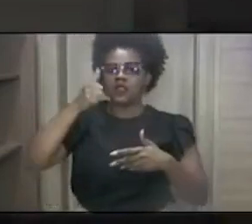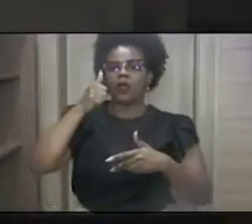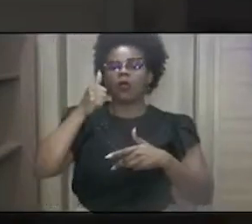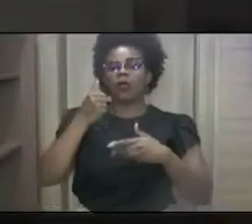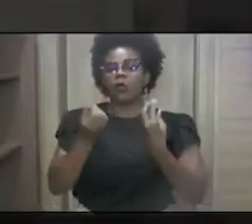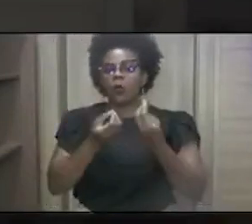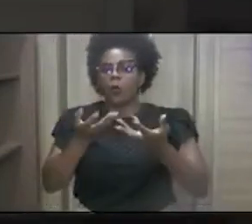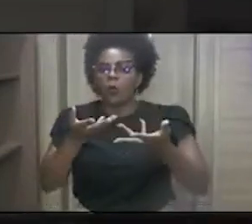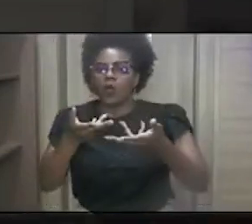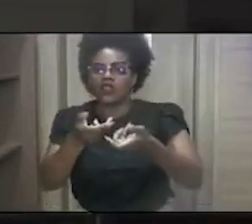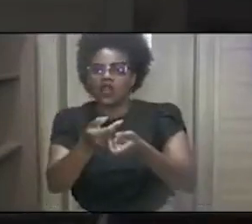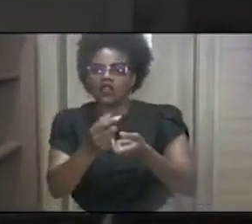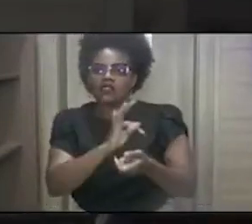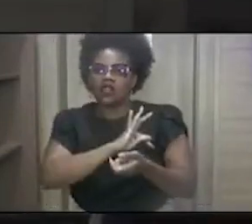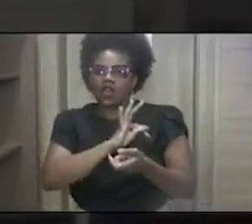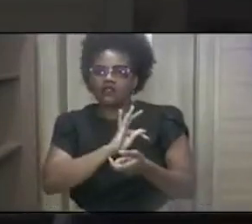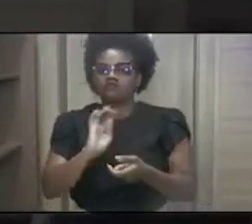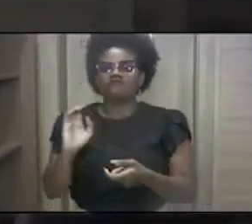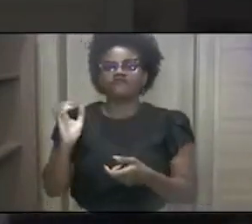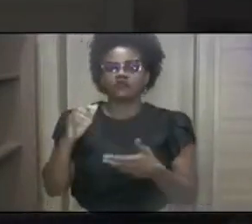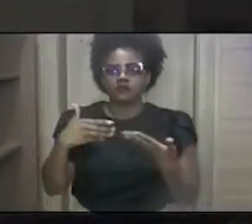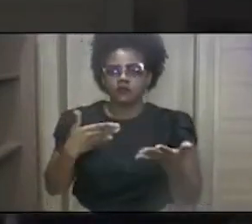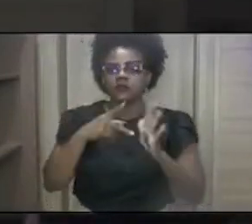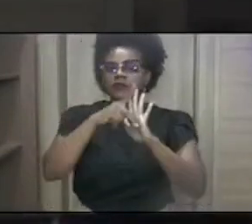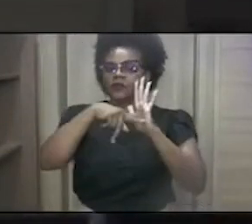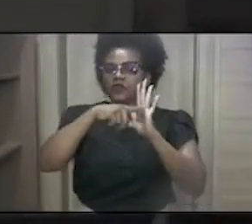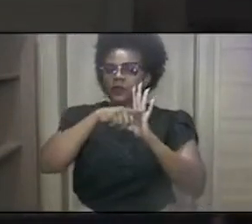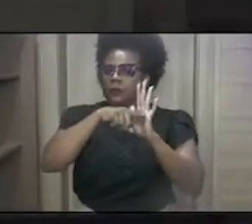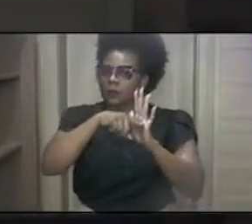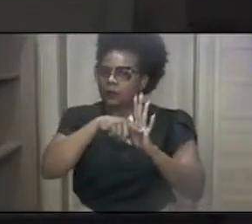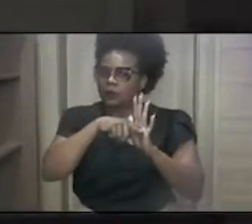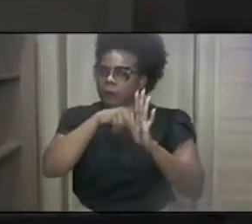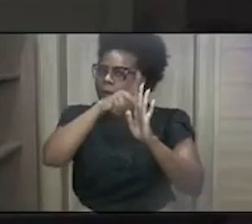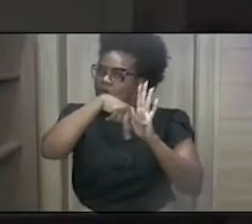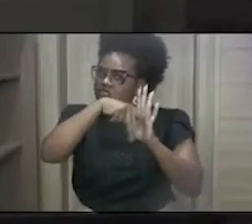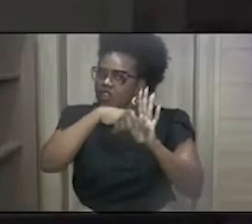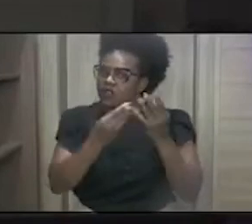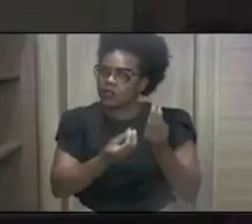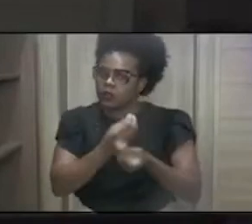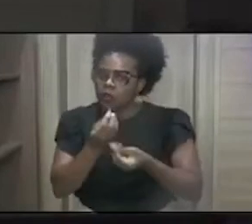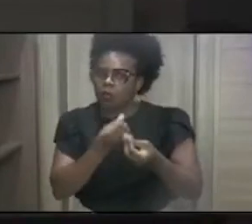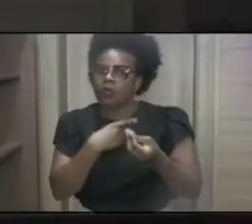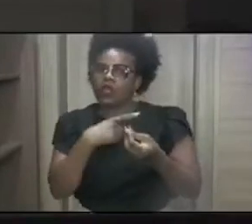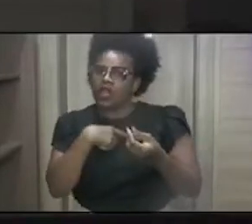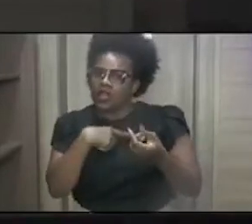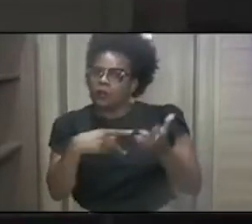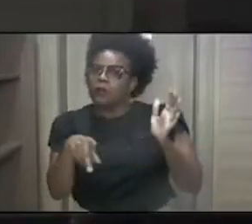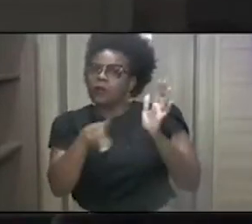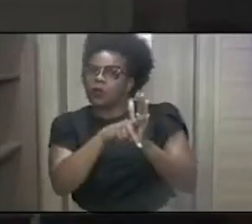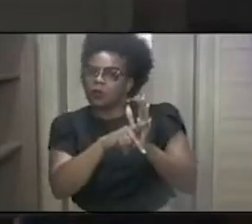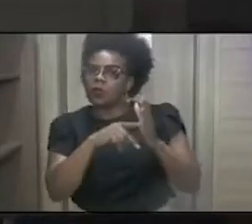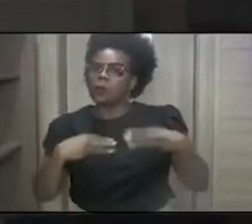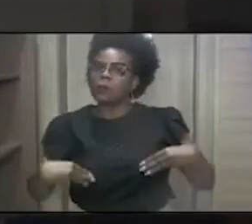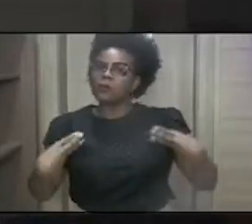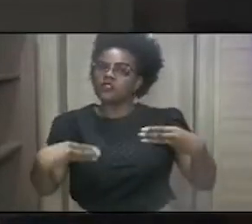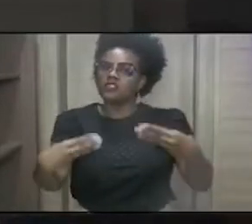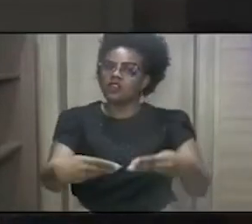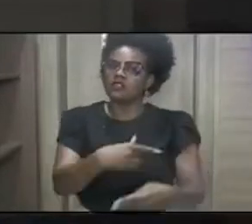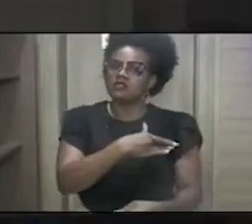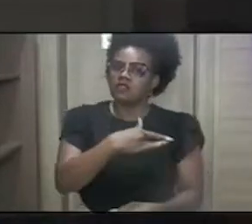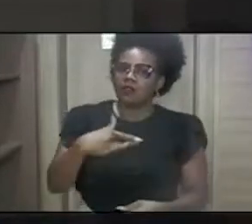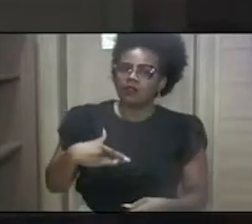técnico-científica. Importante destacar que esse projeto é um termo de execução descentralizada, vinculado ao Ministério da